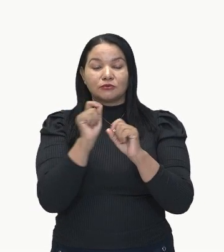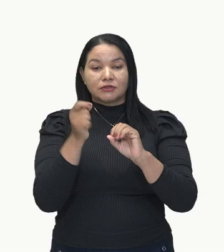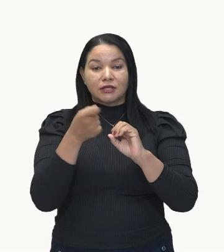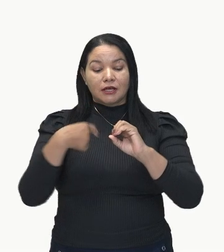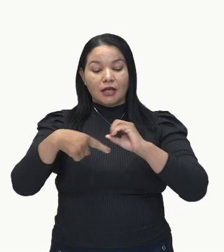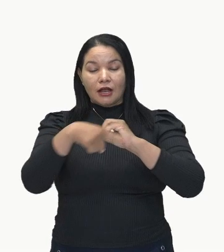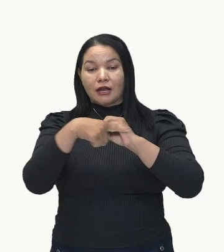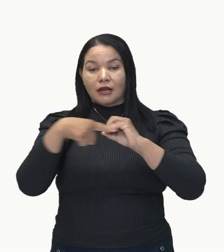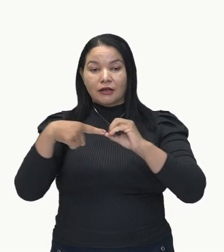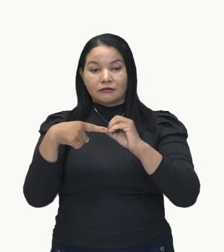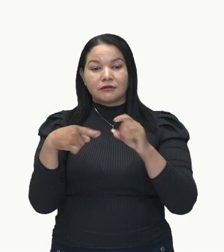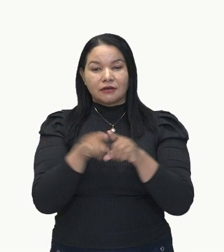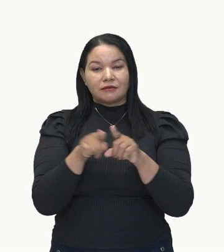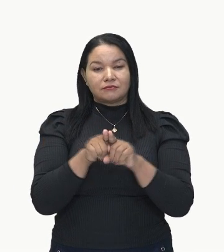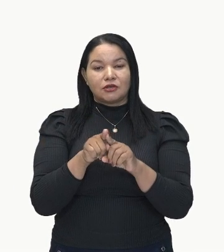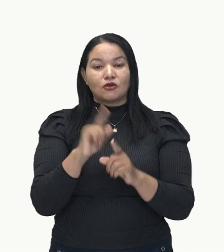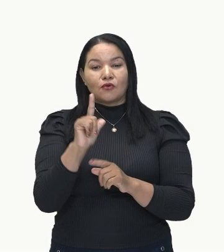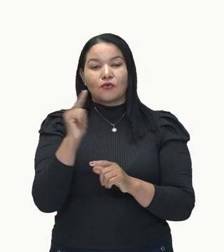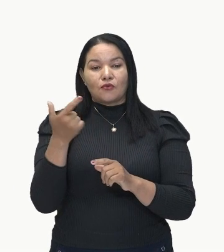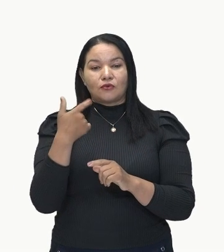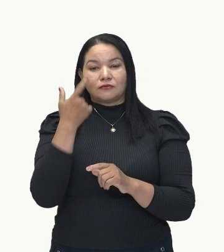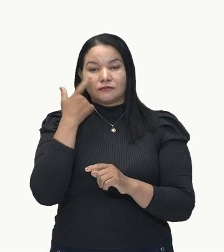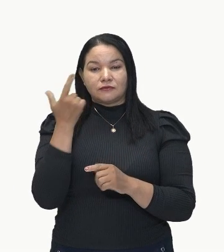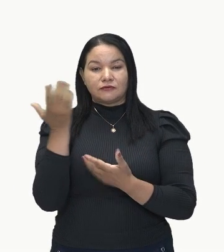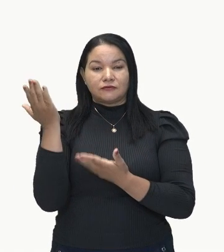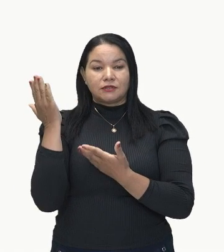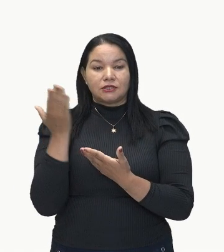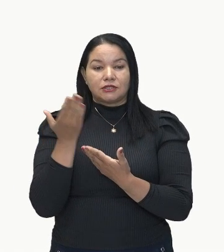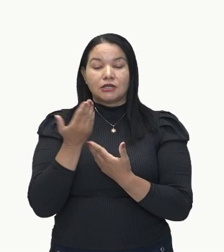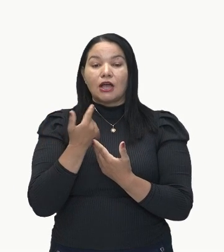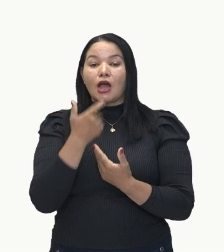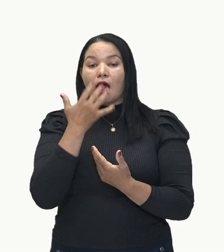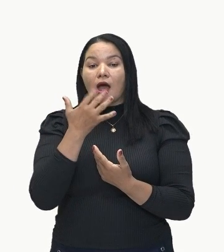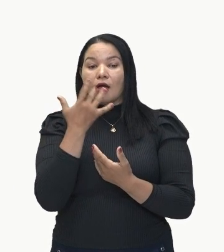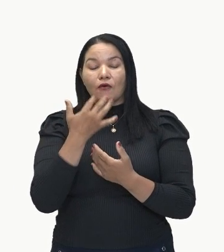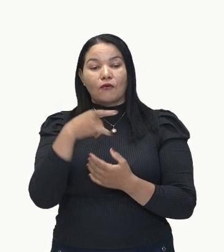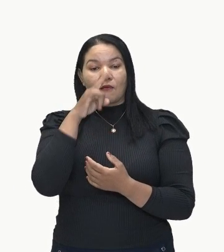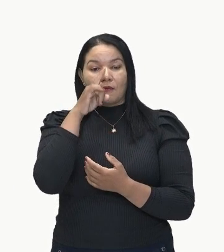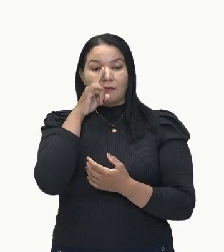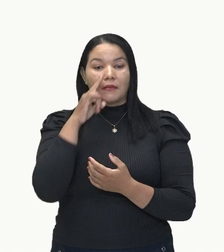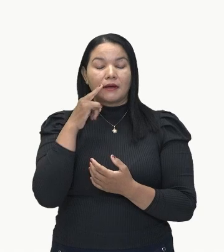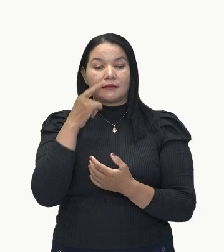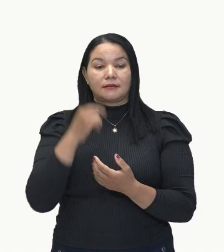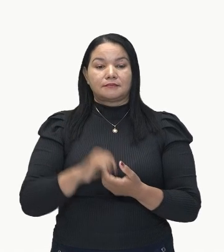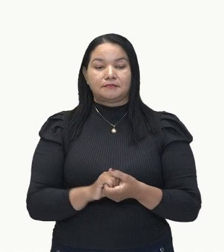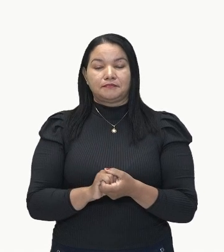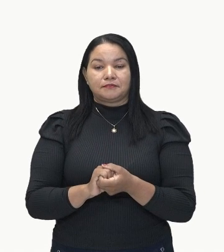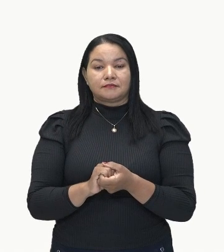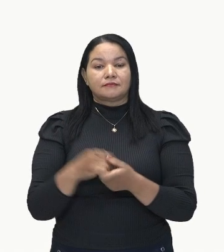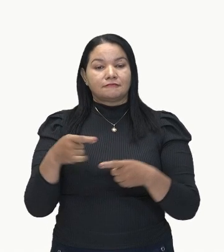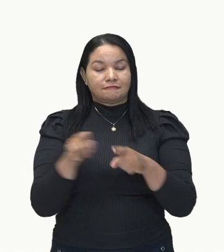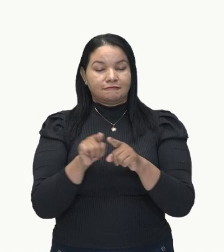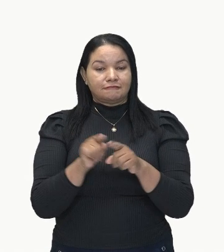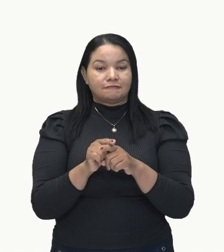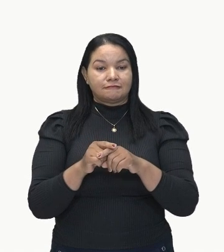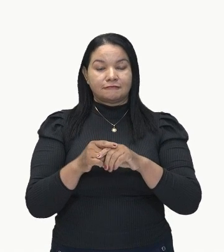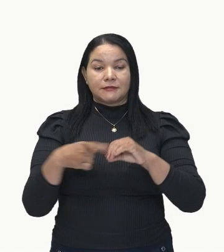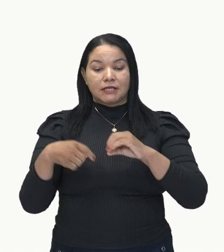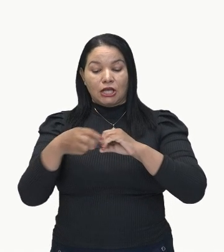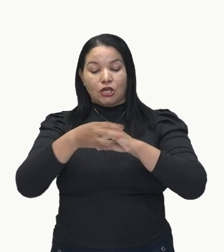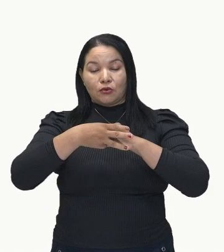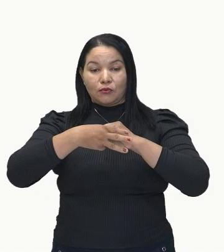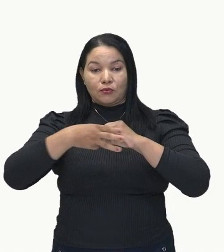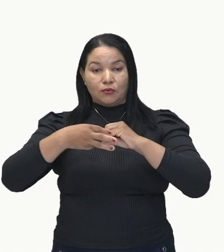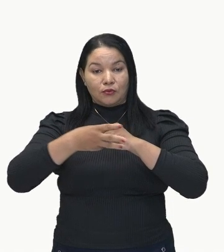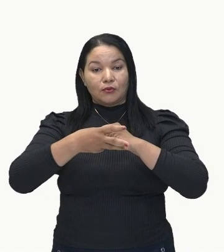clima tropical, que vai acabar prevalecendo nessa região ali entre os trópicos, né? Nessas regiões